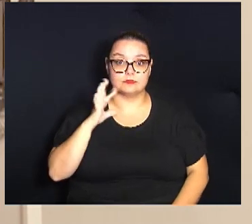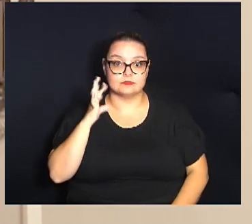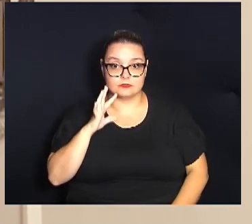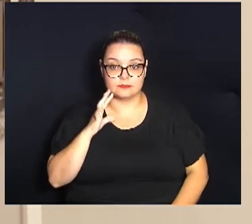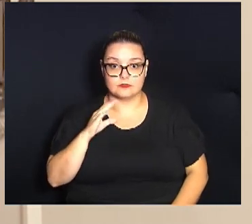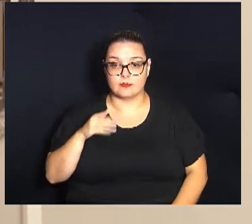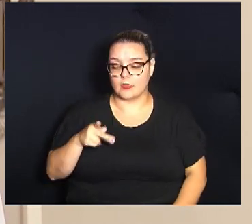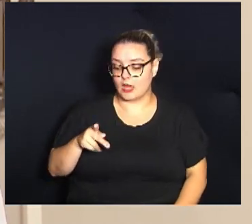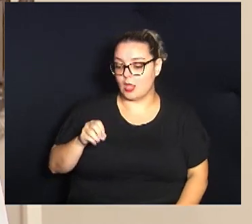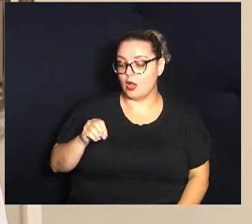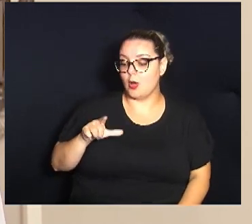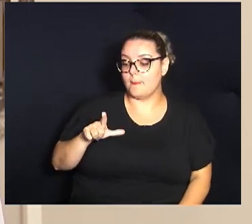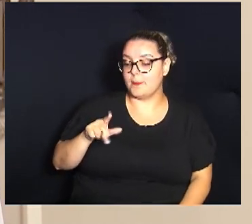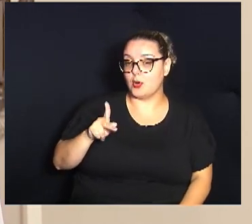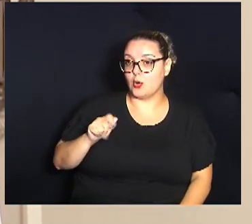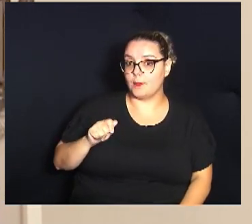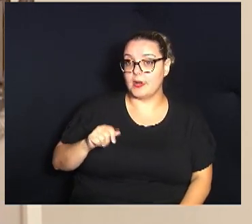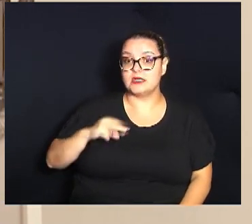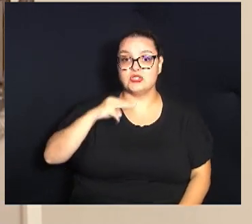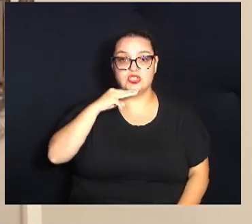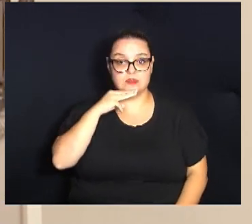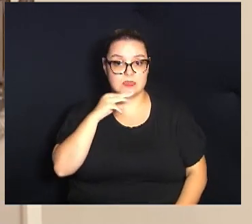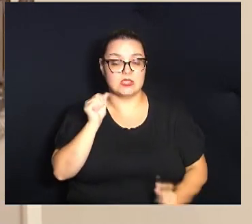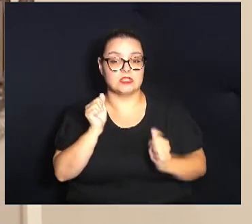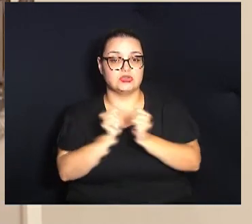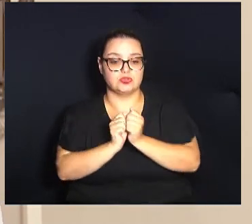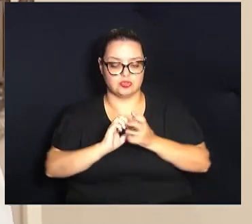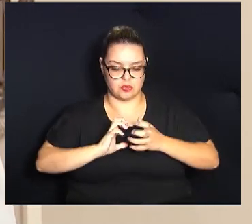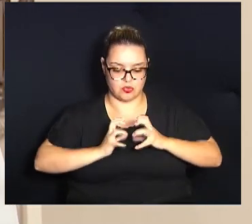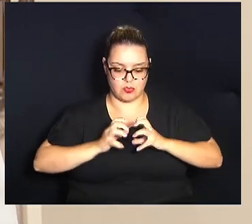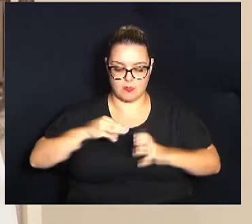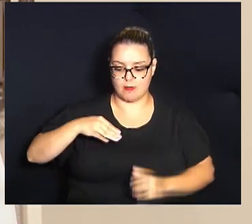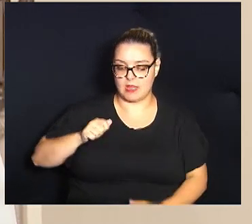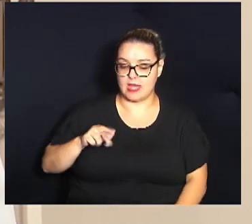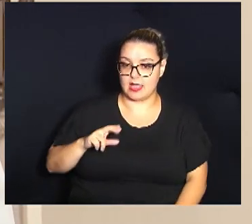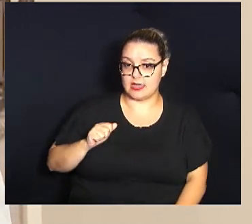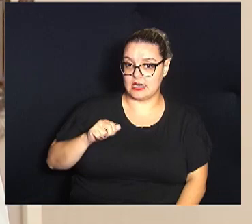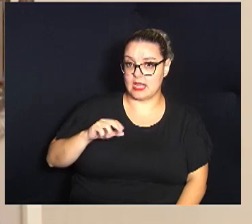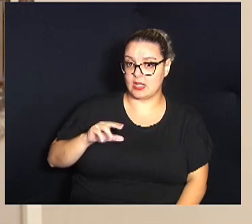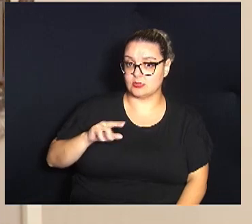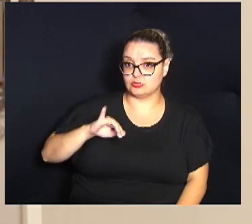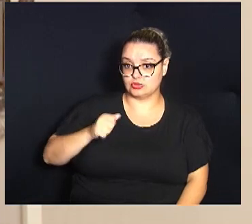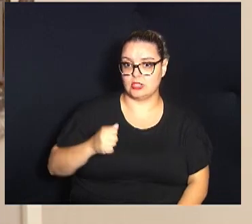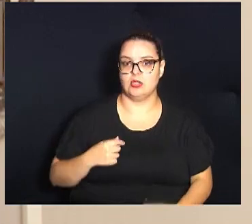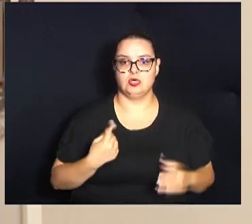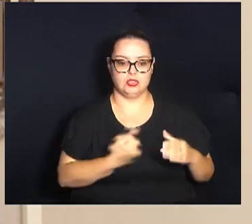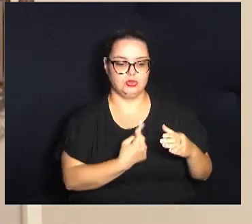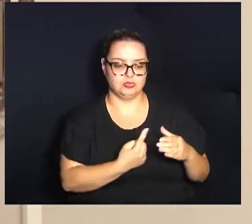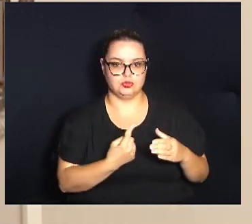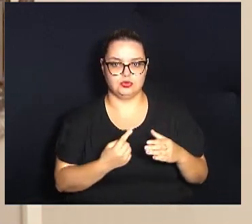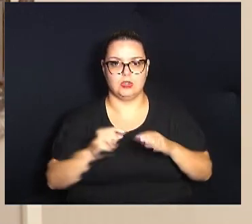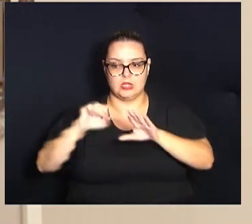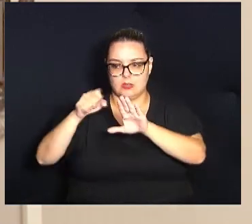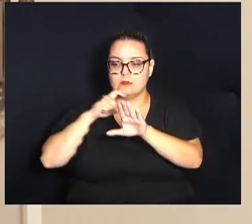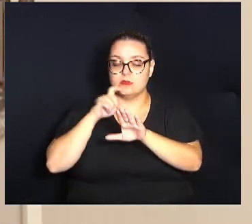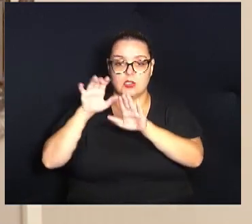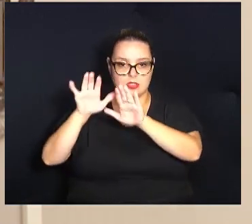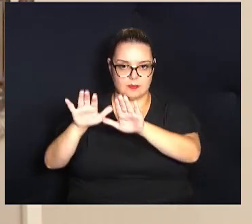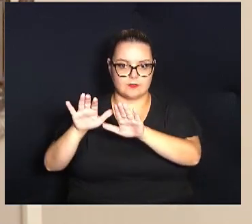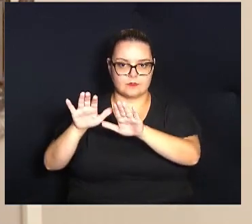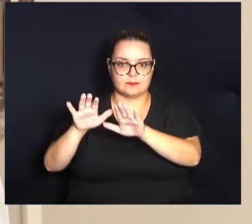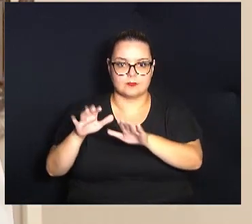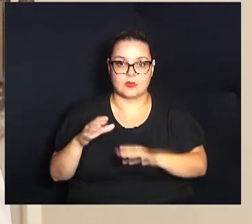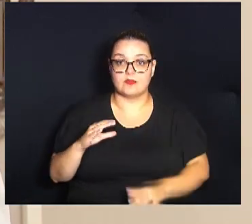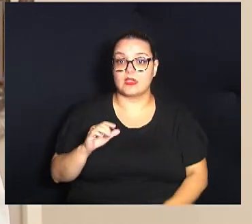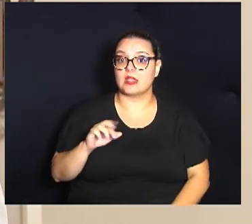polpa de manga com maracujá. Você congela a manga e bate com maracujá e deixa no freezer. Ele fica até